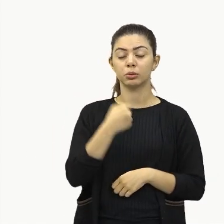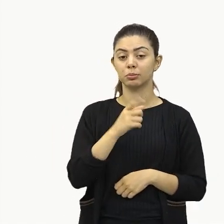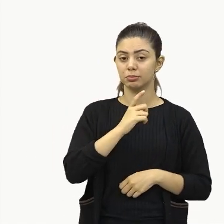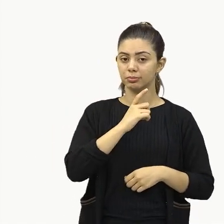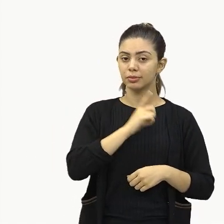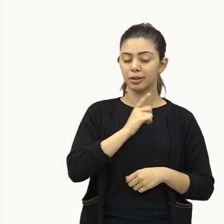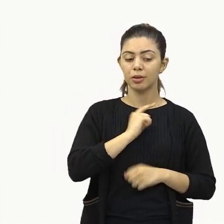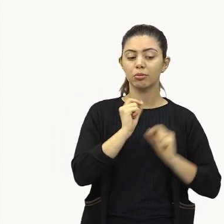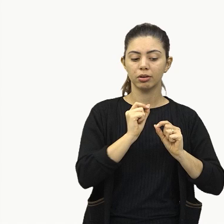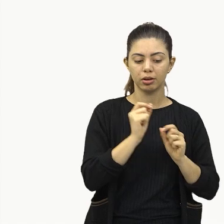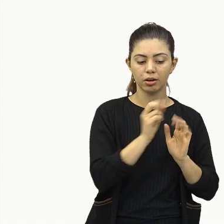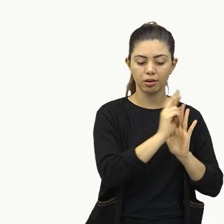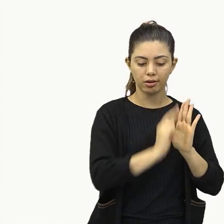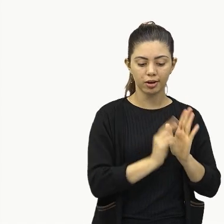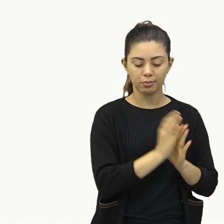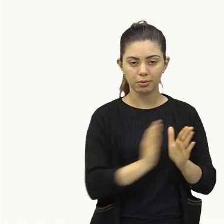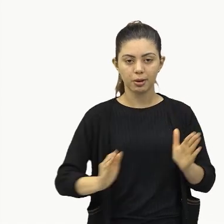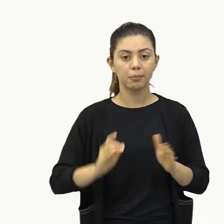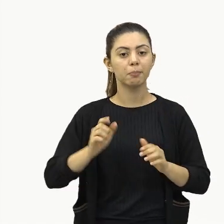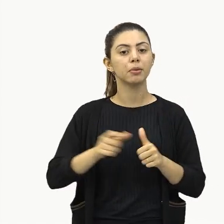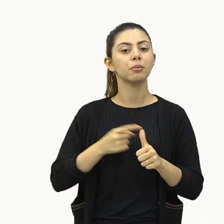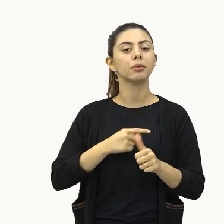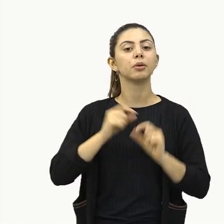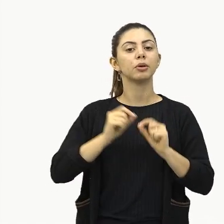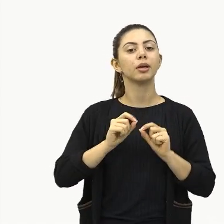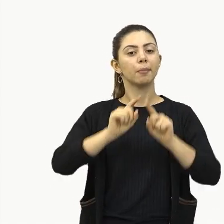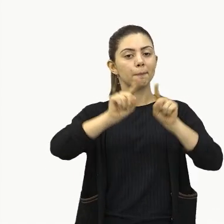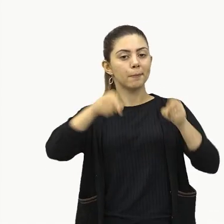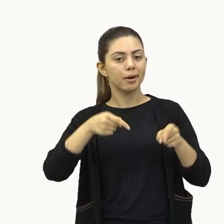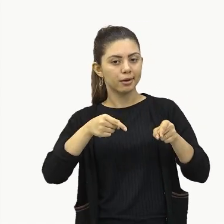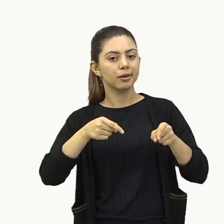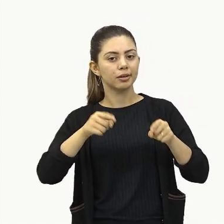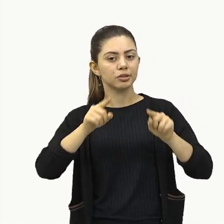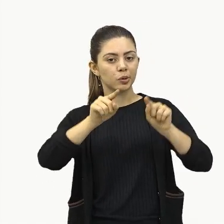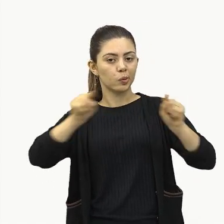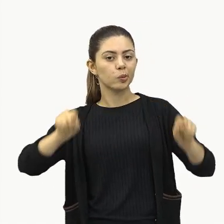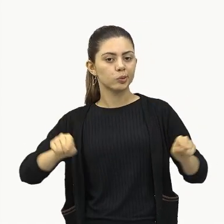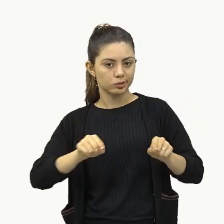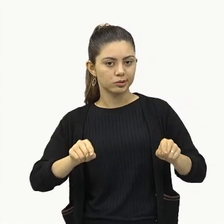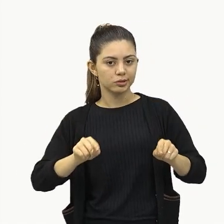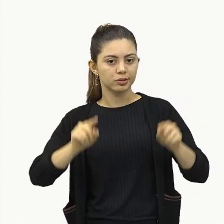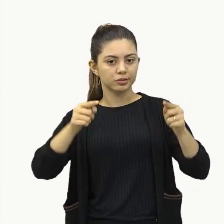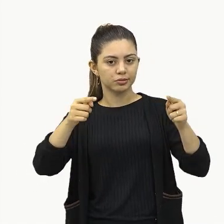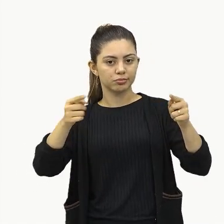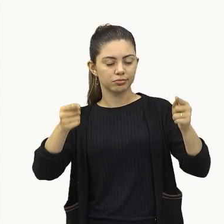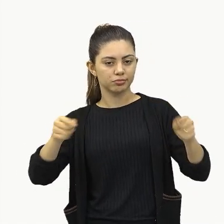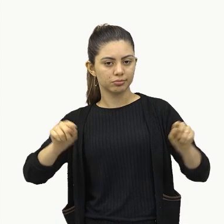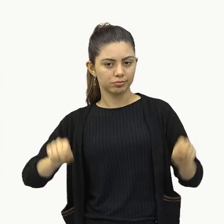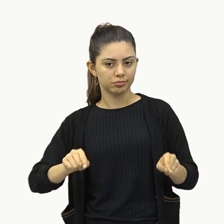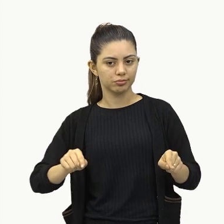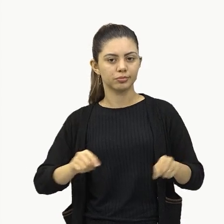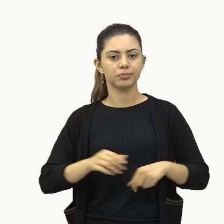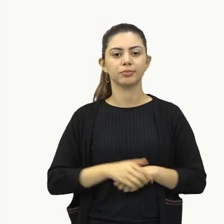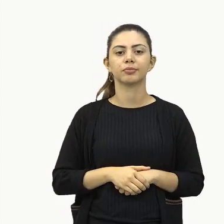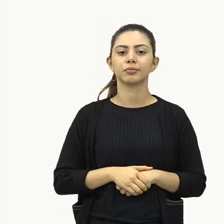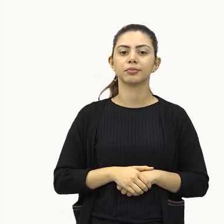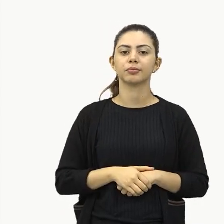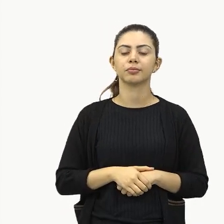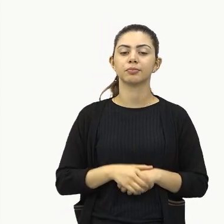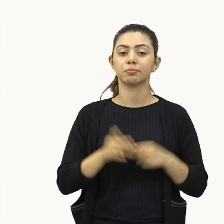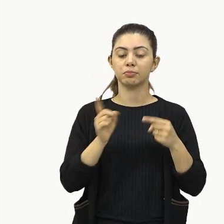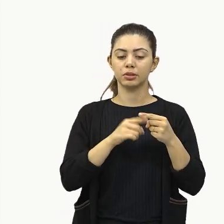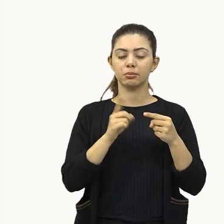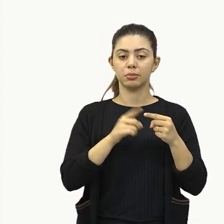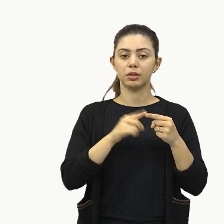vou resolver? Parêntese, colchete, chave. Parêntese, colchete, chave. Esqueceu isso